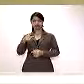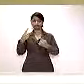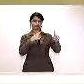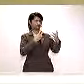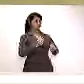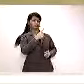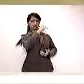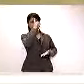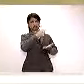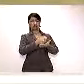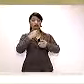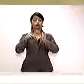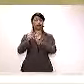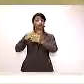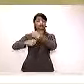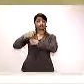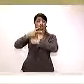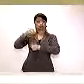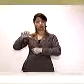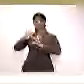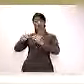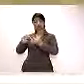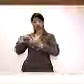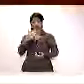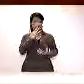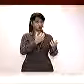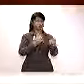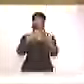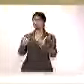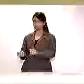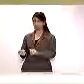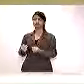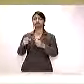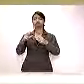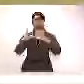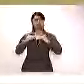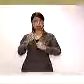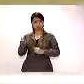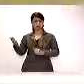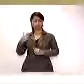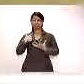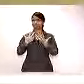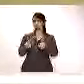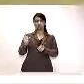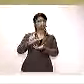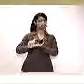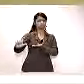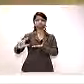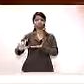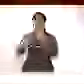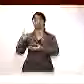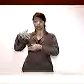da entidade de 2009 preliminarmente conheço dos recursos conhecido no mérito nes provimento